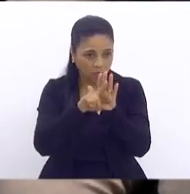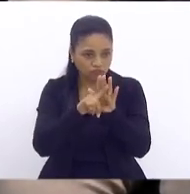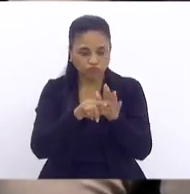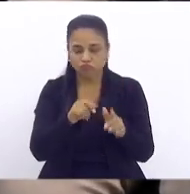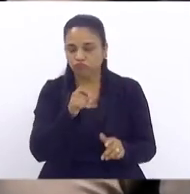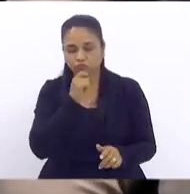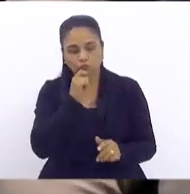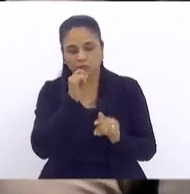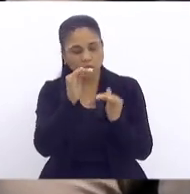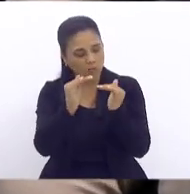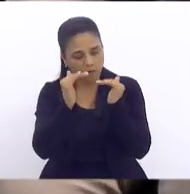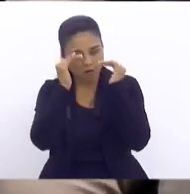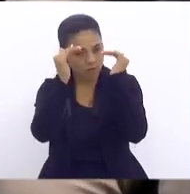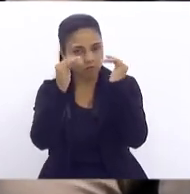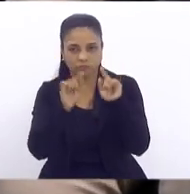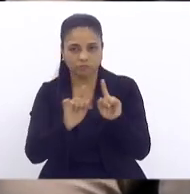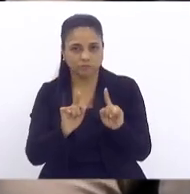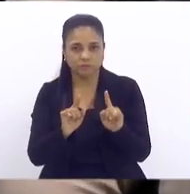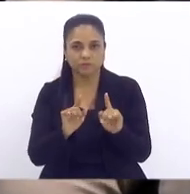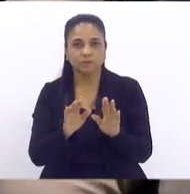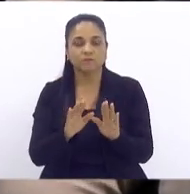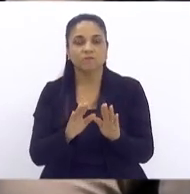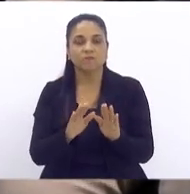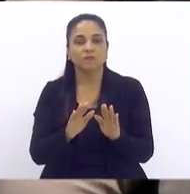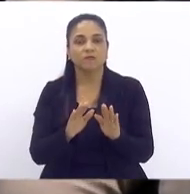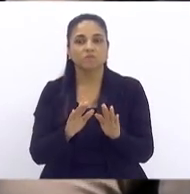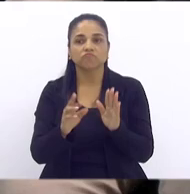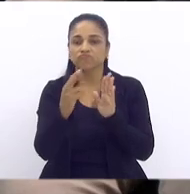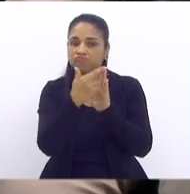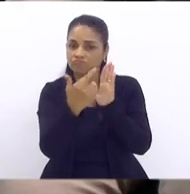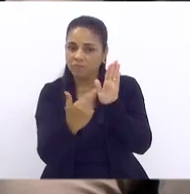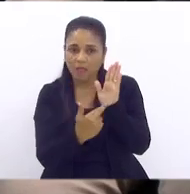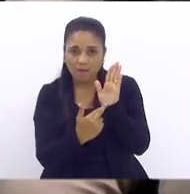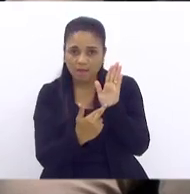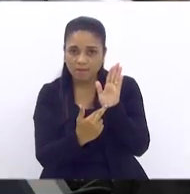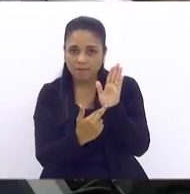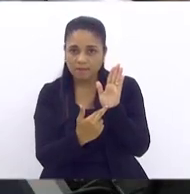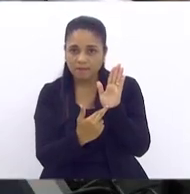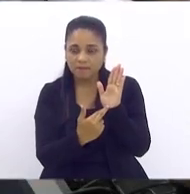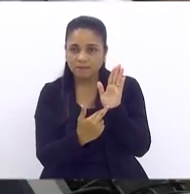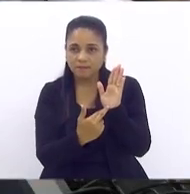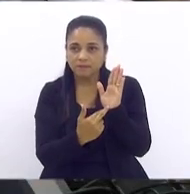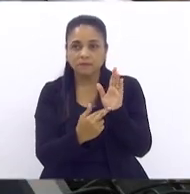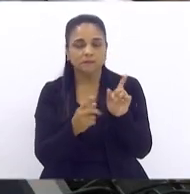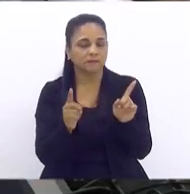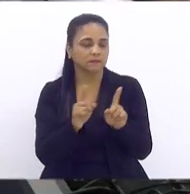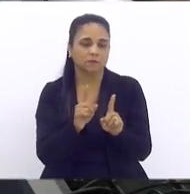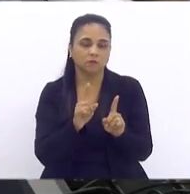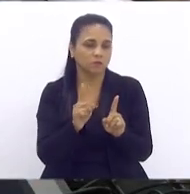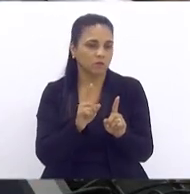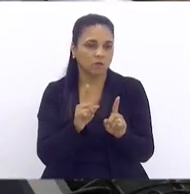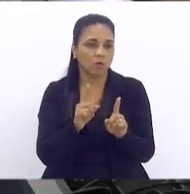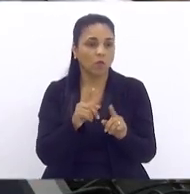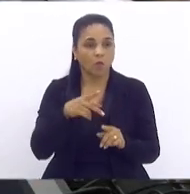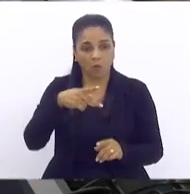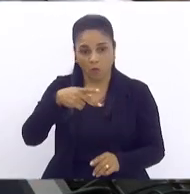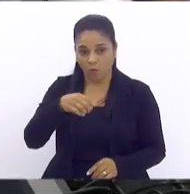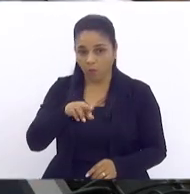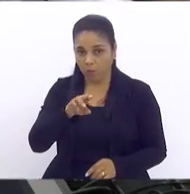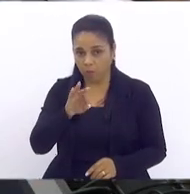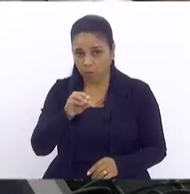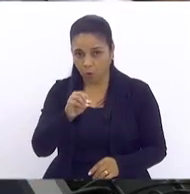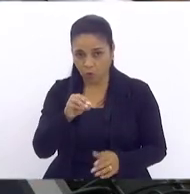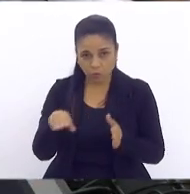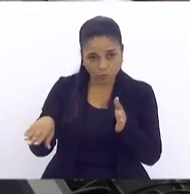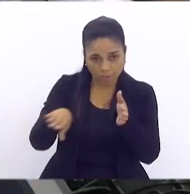subordinação. Há subordinação de norma, há subordinação das normas cogentes que são passadas por vocês. O porto faz o que quer. Não há